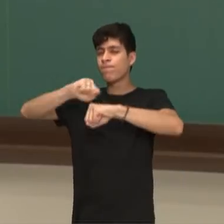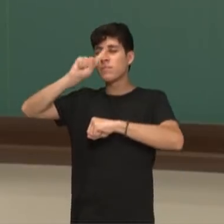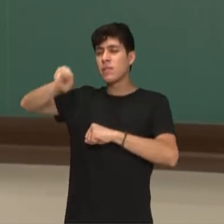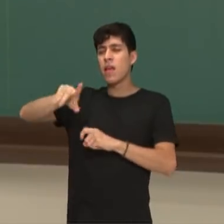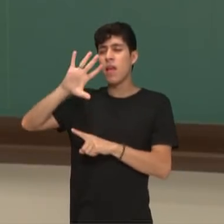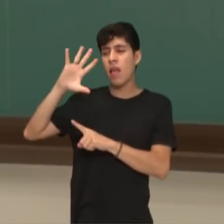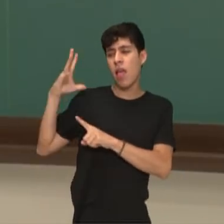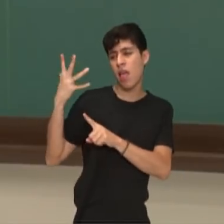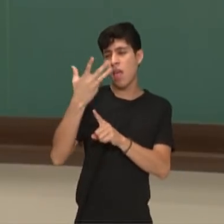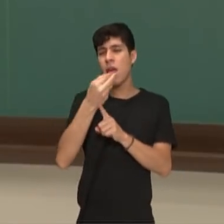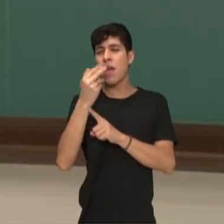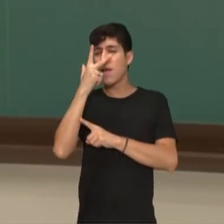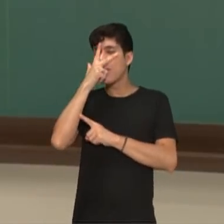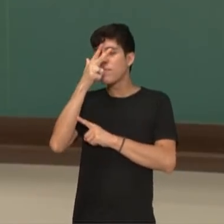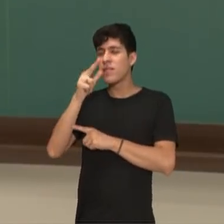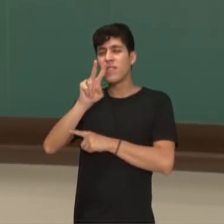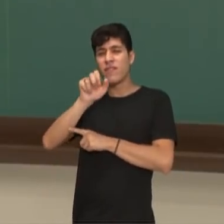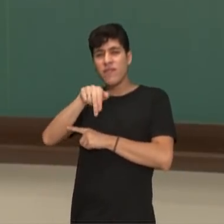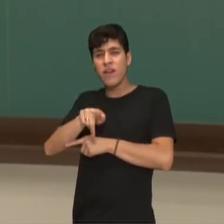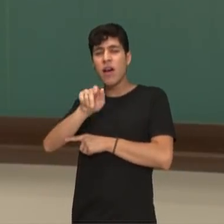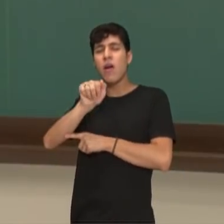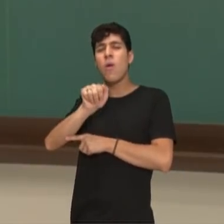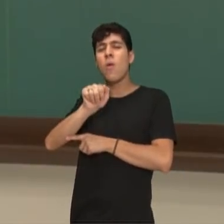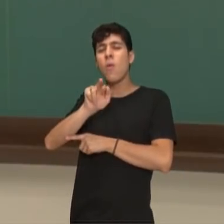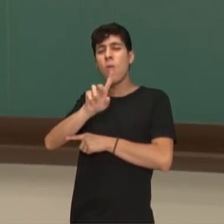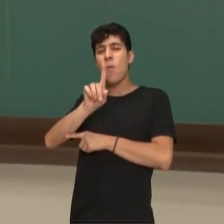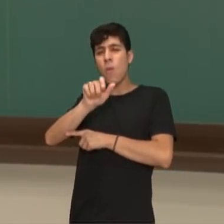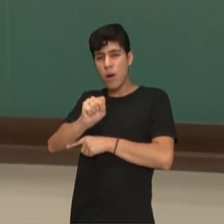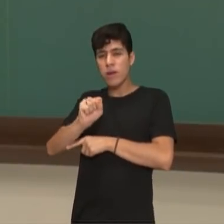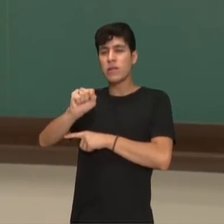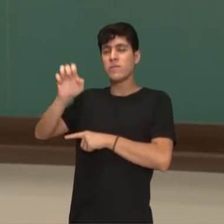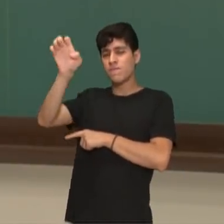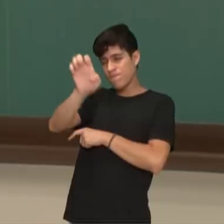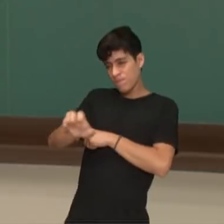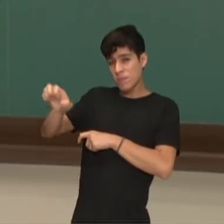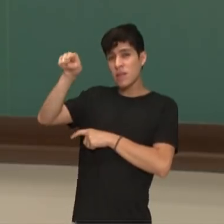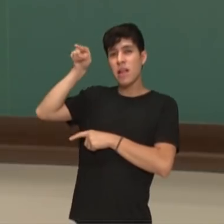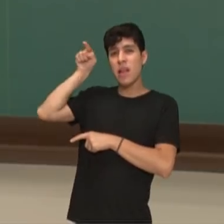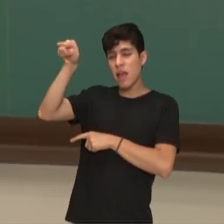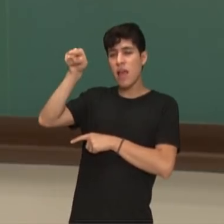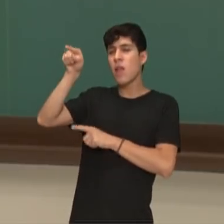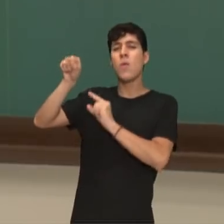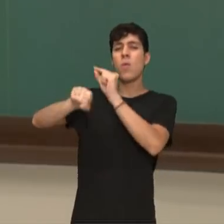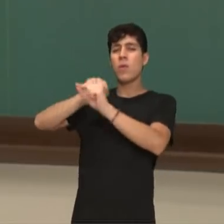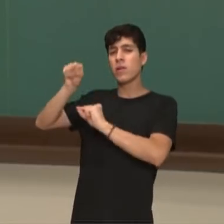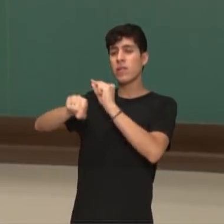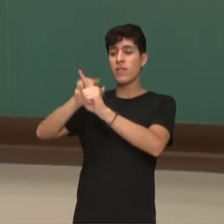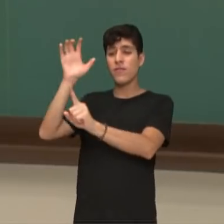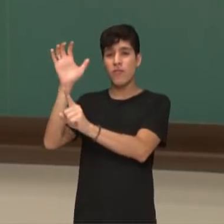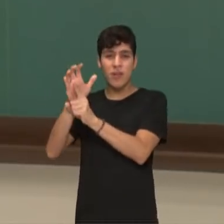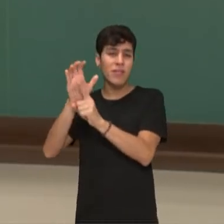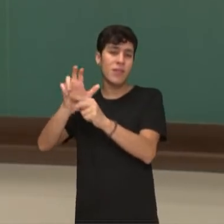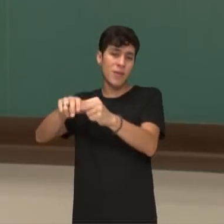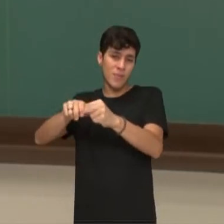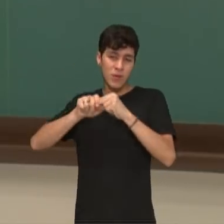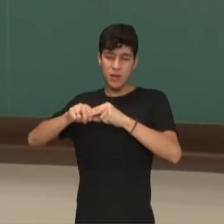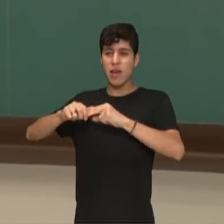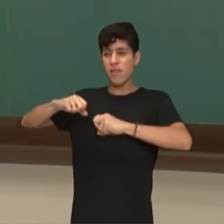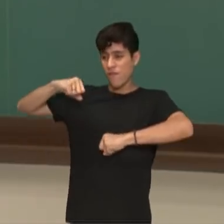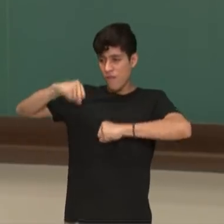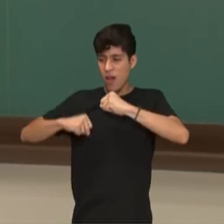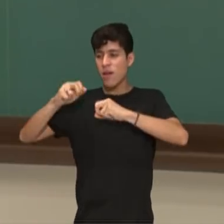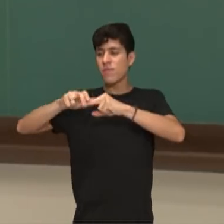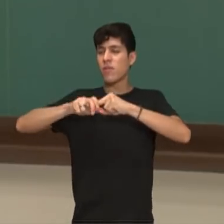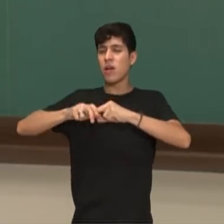das vanguardas europeias, que foram muito influenciadas pela industrialização, pelas fábricas,